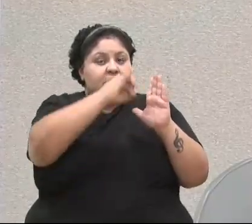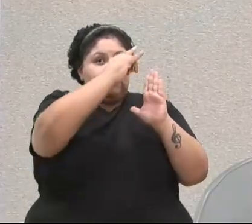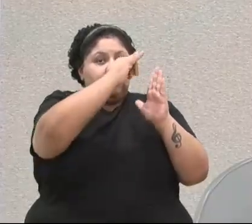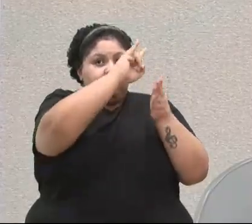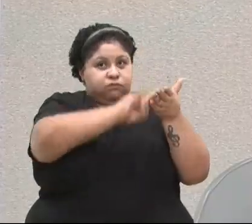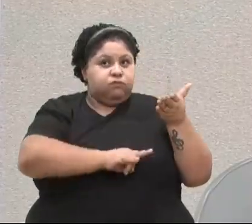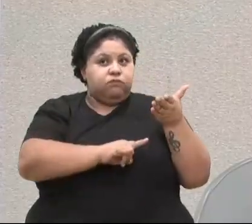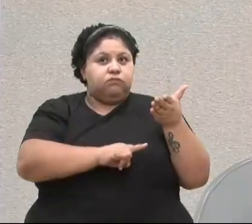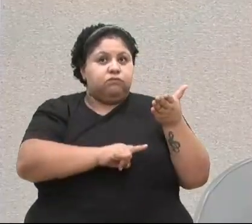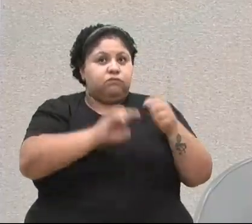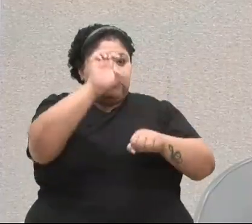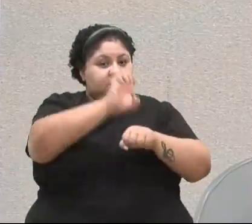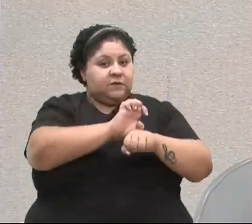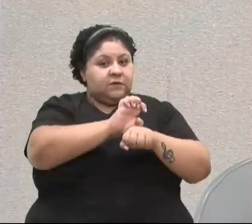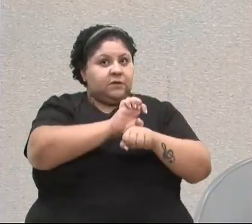ao seu estado de origem.